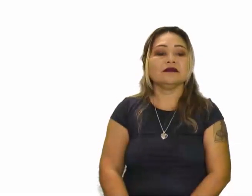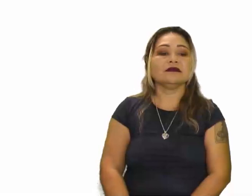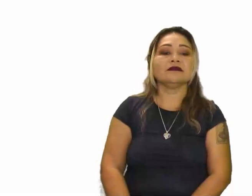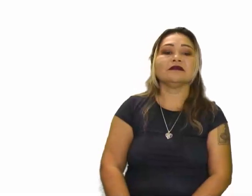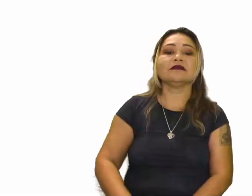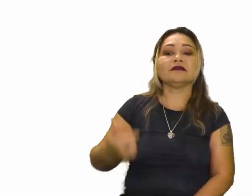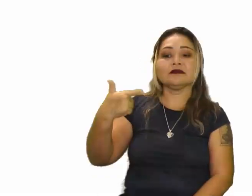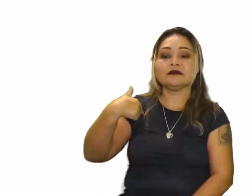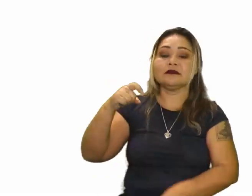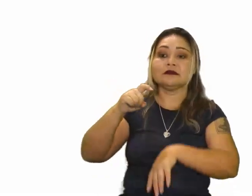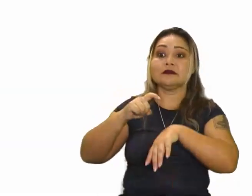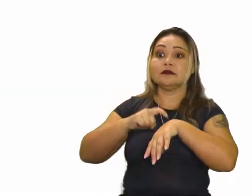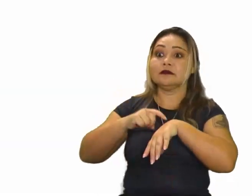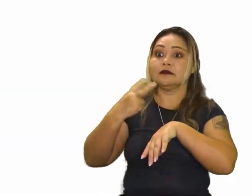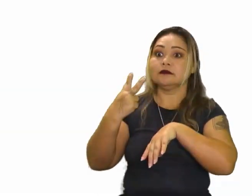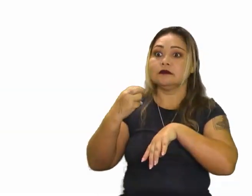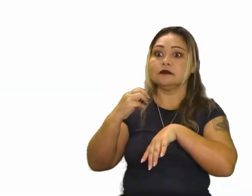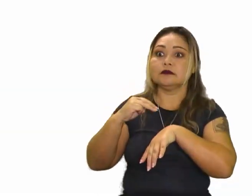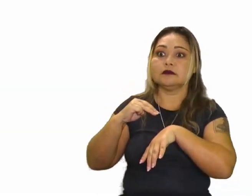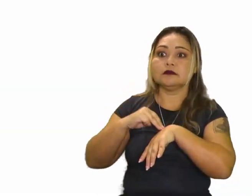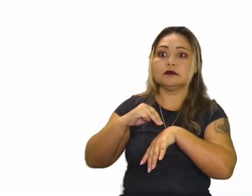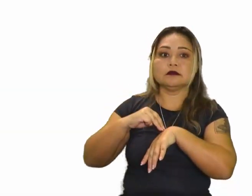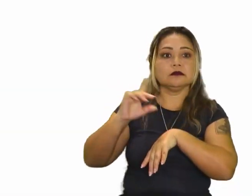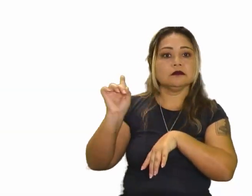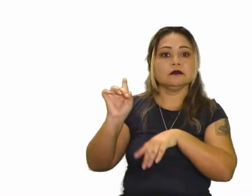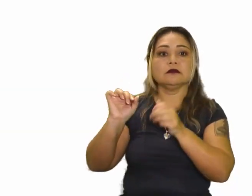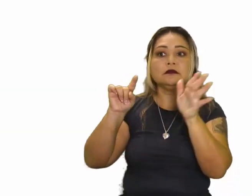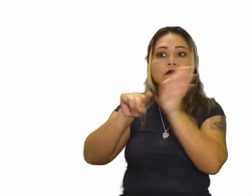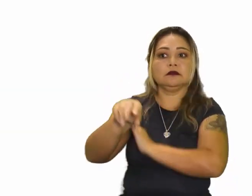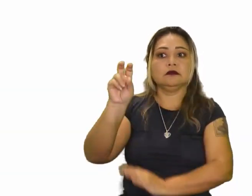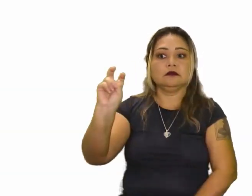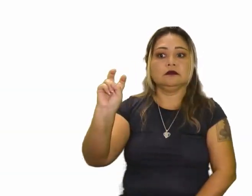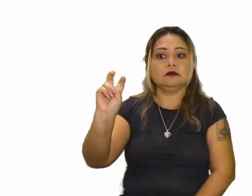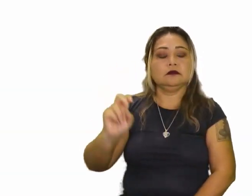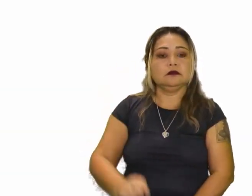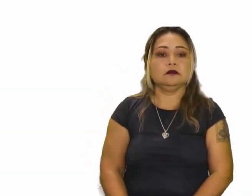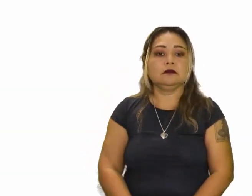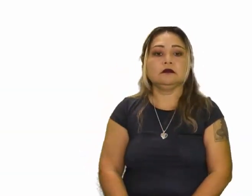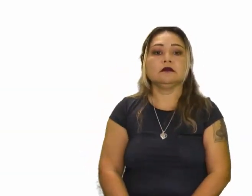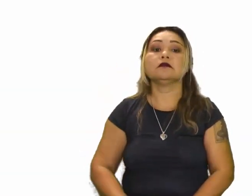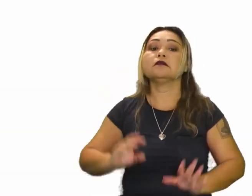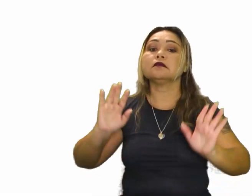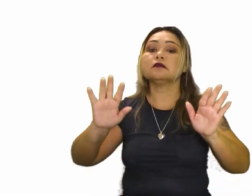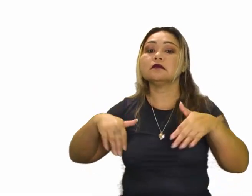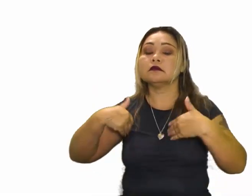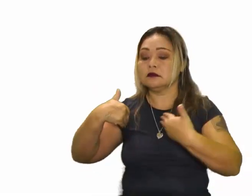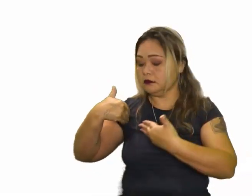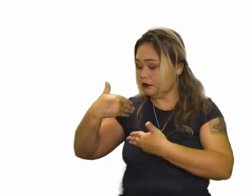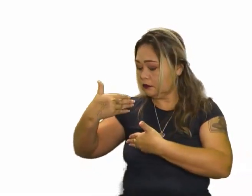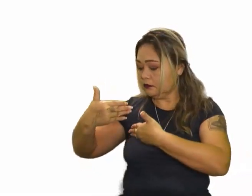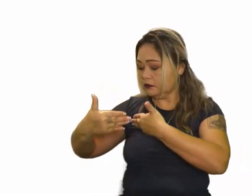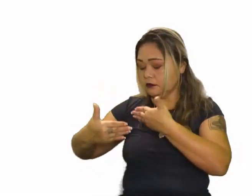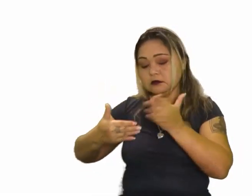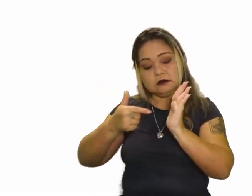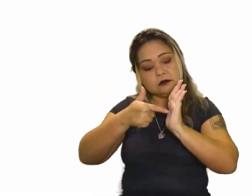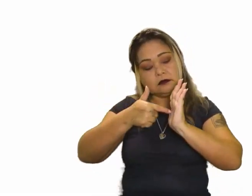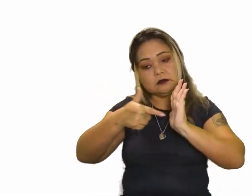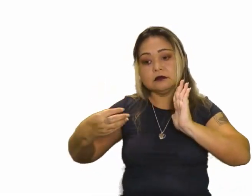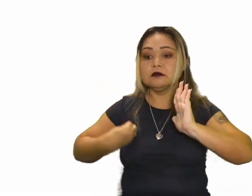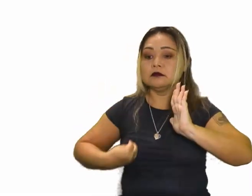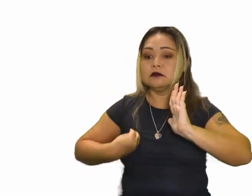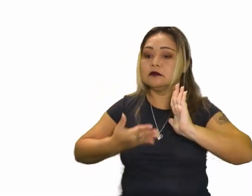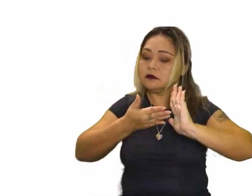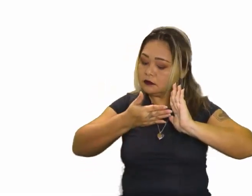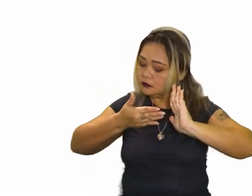As 2 minutes. Questão 5. Quais as fases de vida de uma rã?